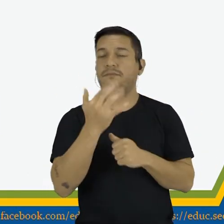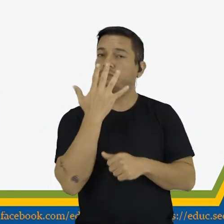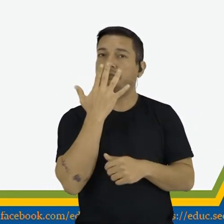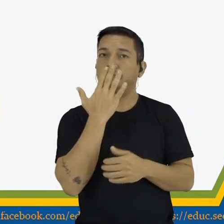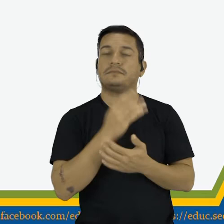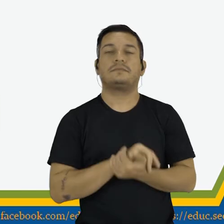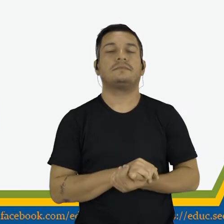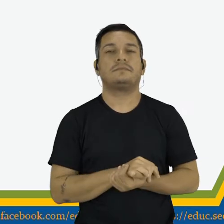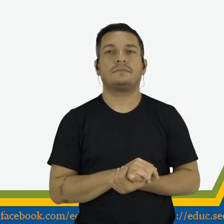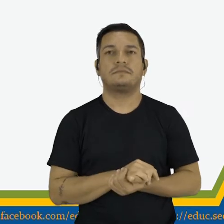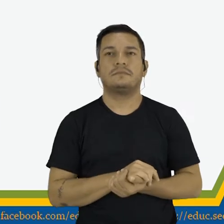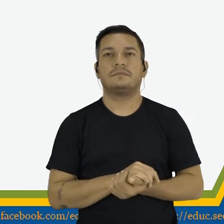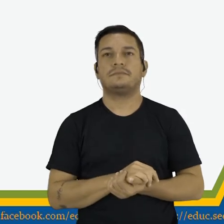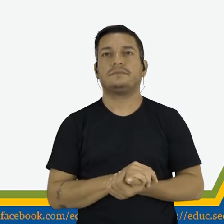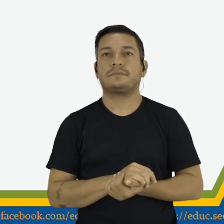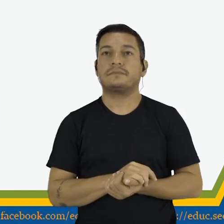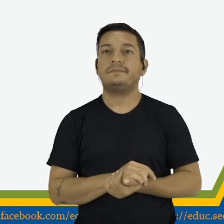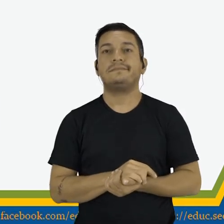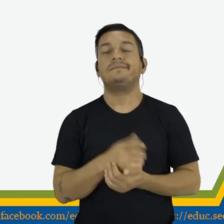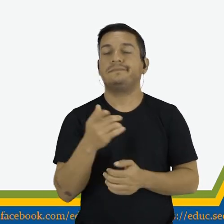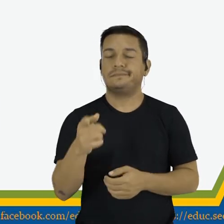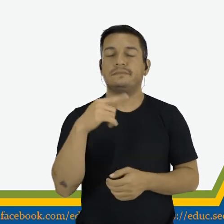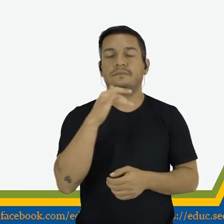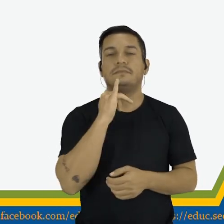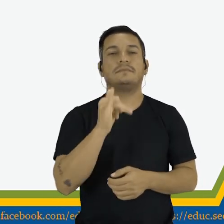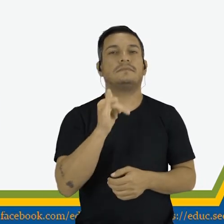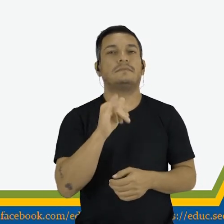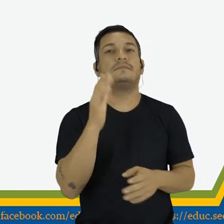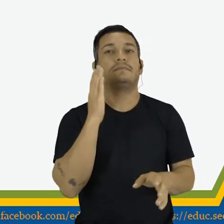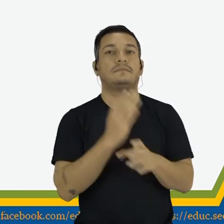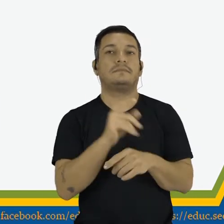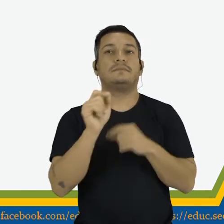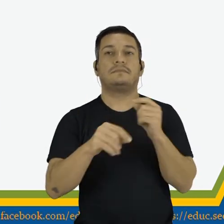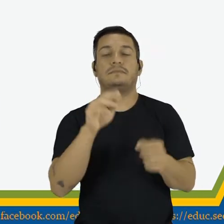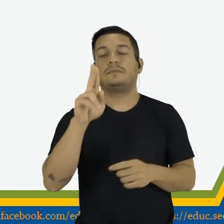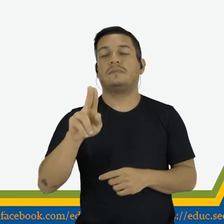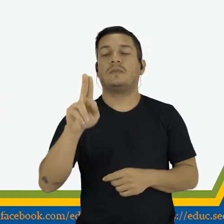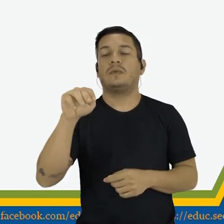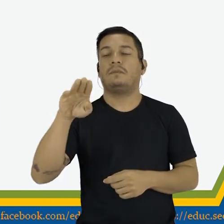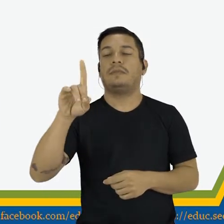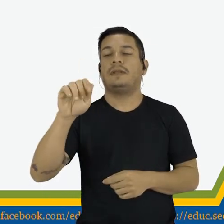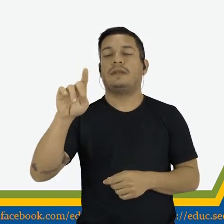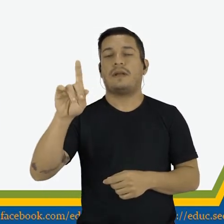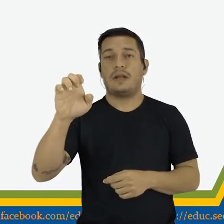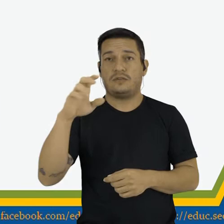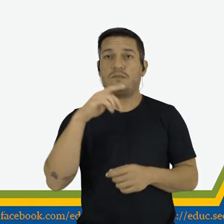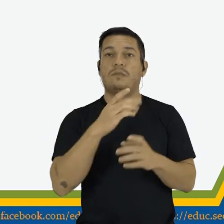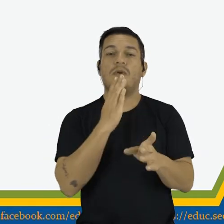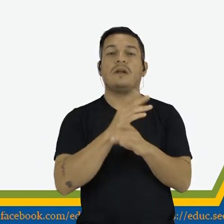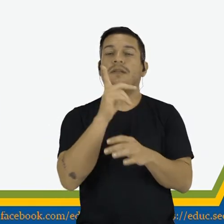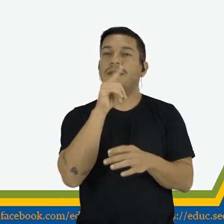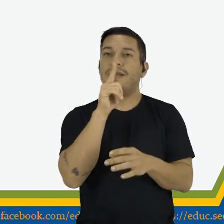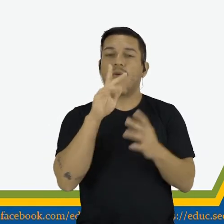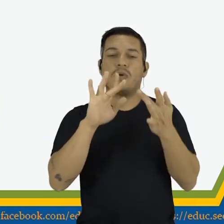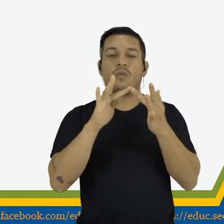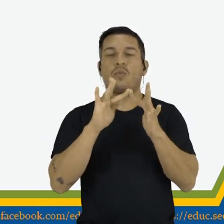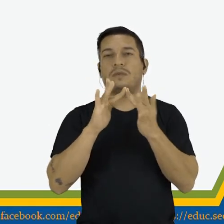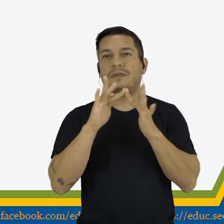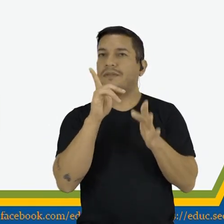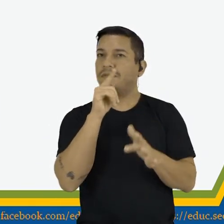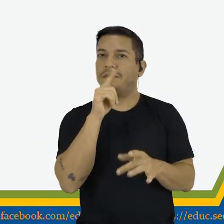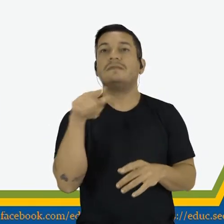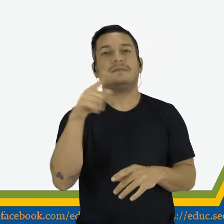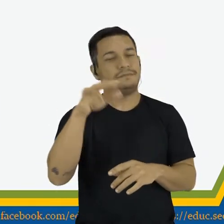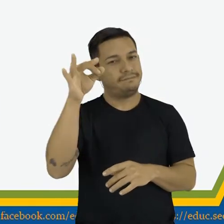cor? Isso mesmo, se você disse que é por causa da umidade, por causa da água que ele teve contato, você